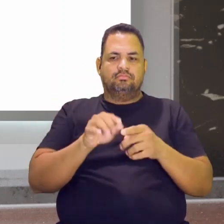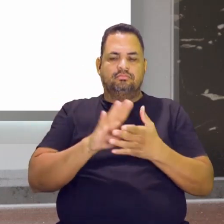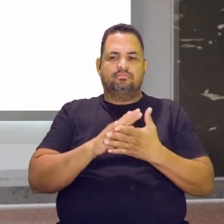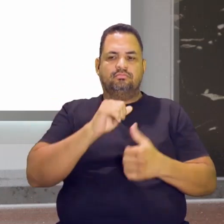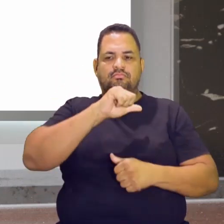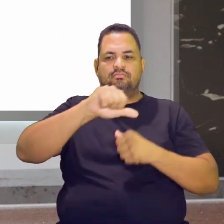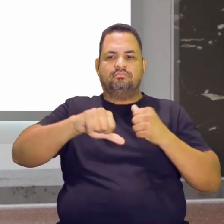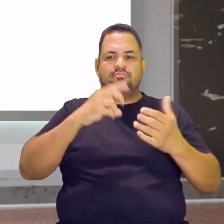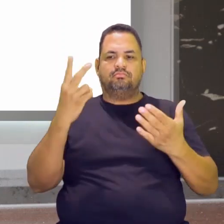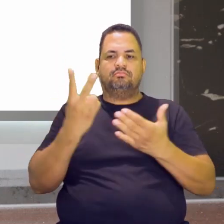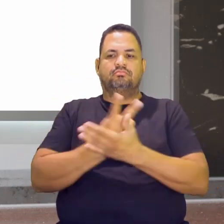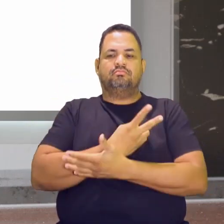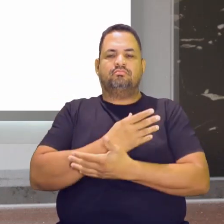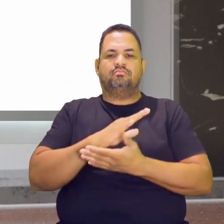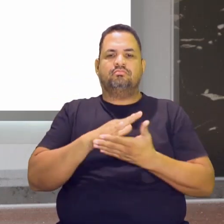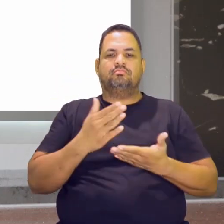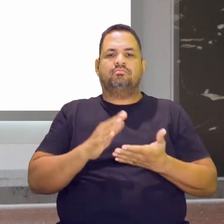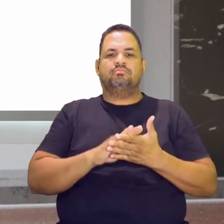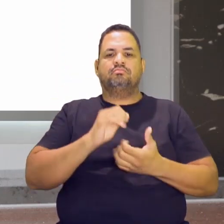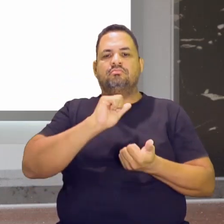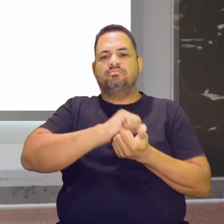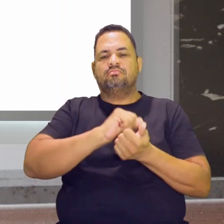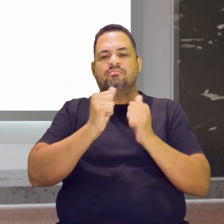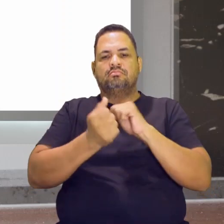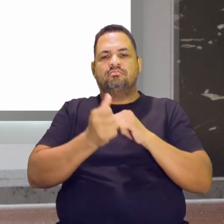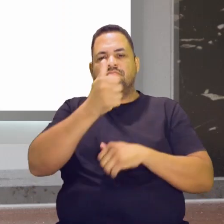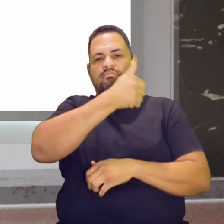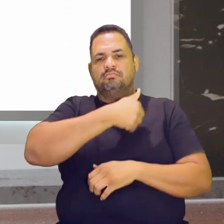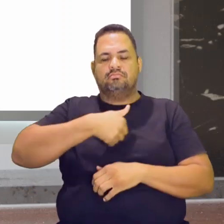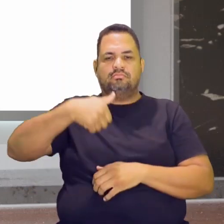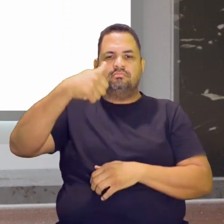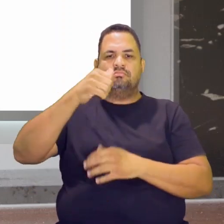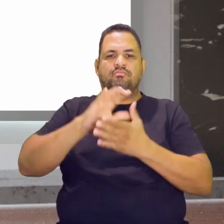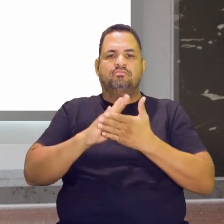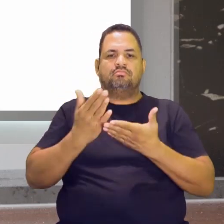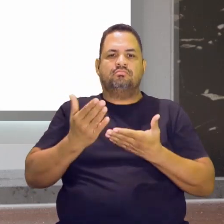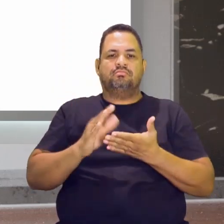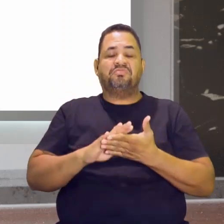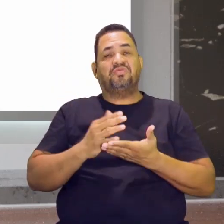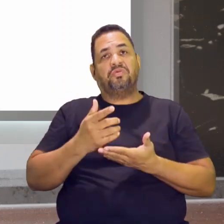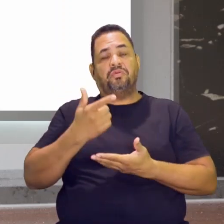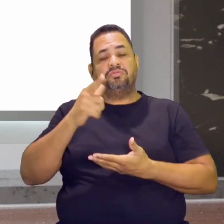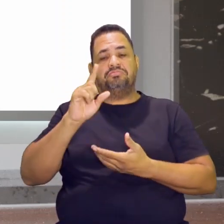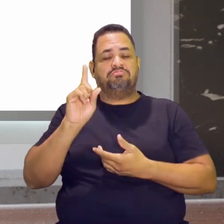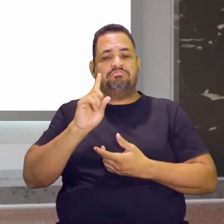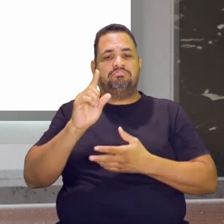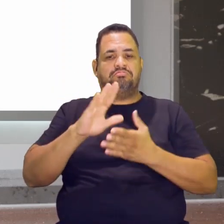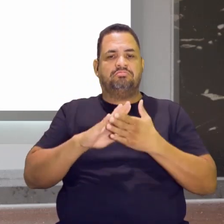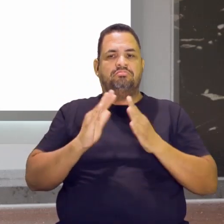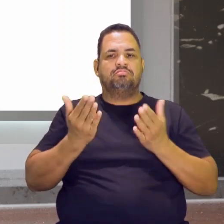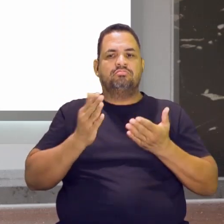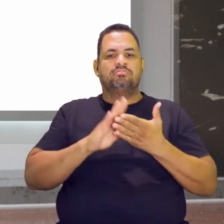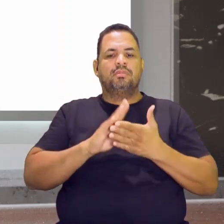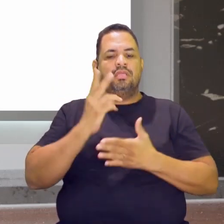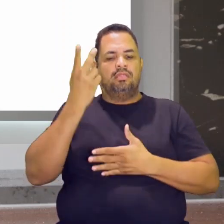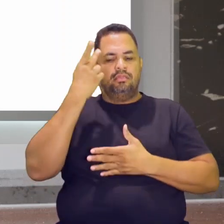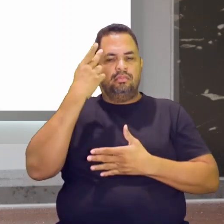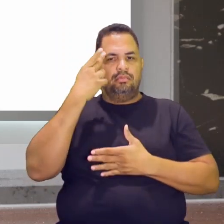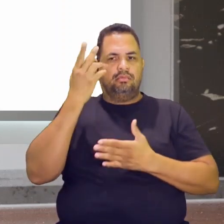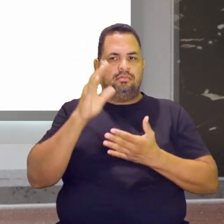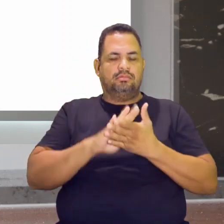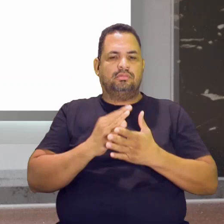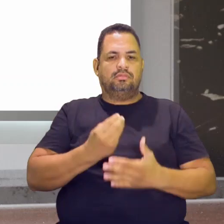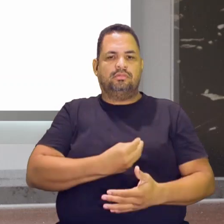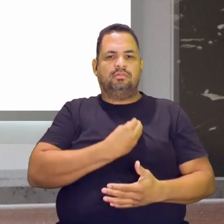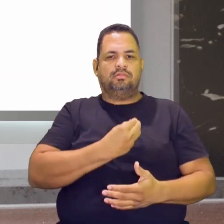sofrendo mudanças, influências, vão se adequando, melhorando, outras coisas não. Enfim, isso é o percurso natural